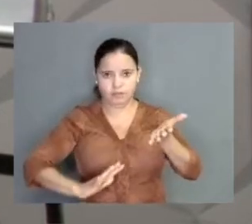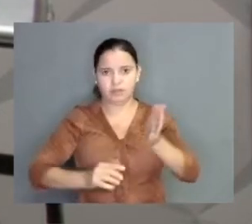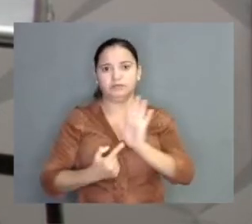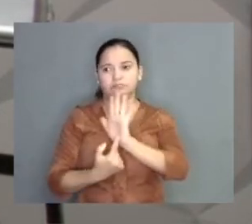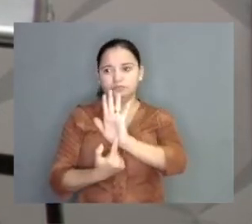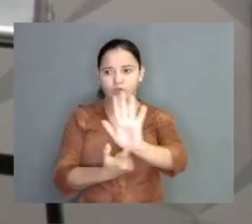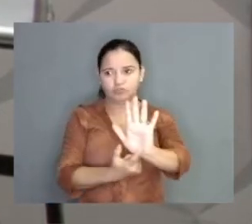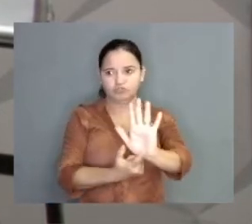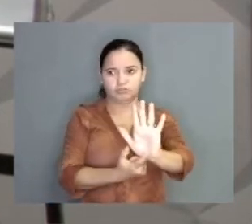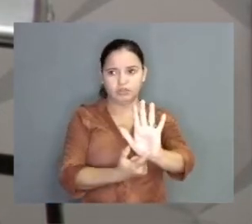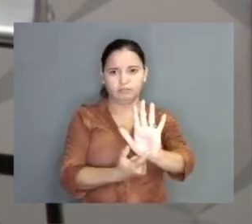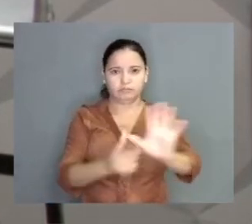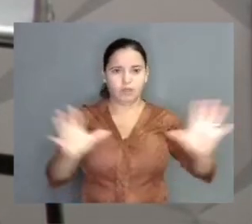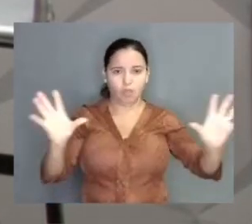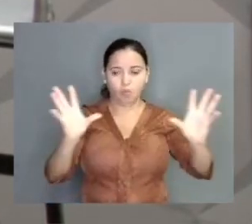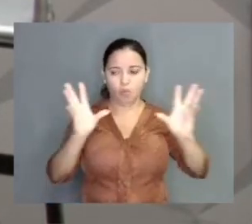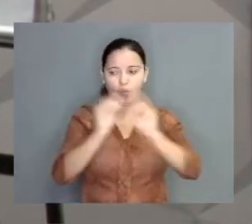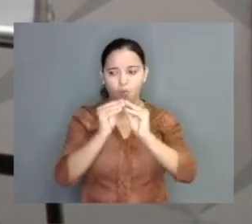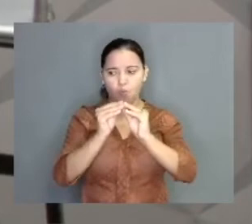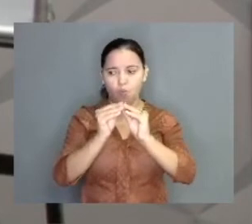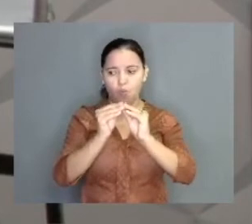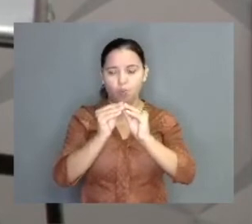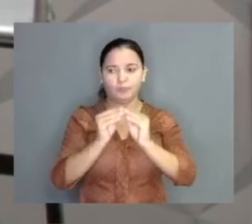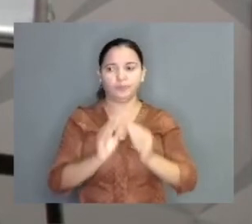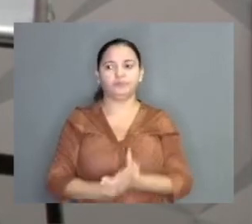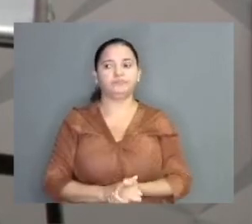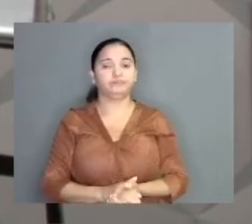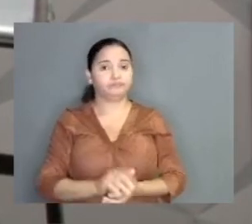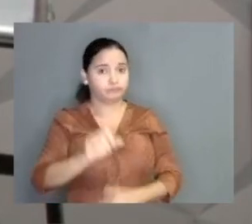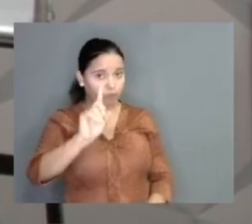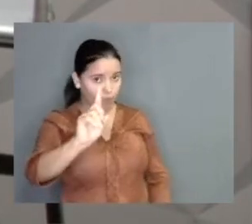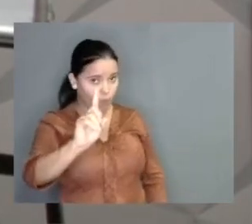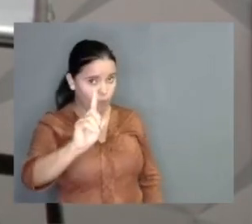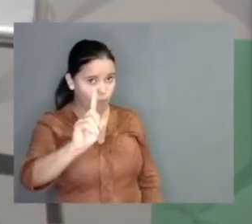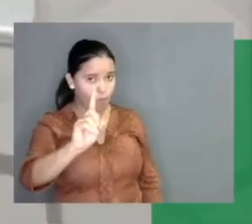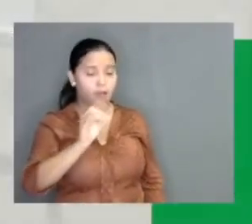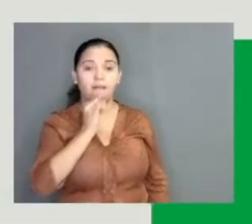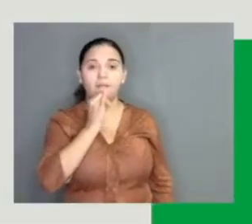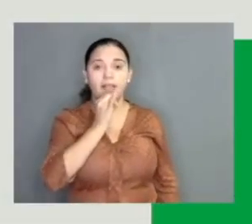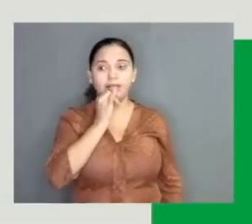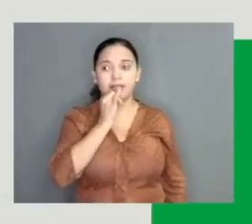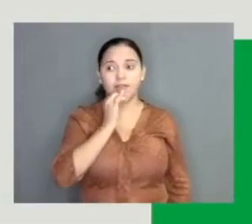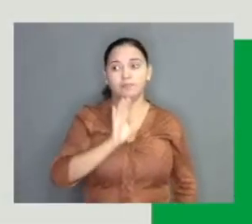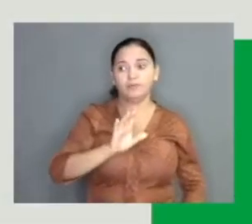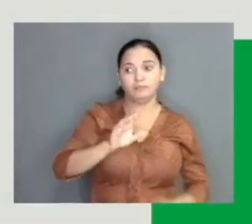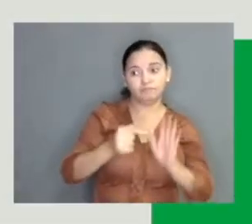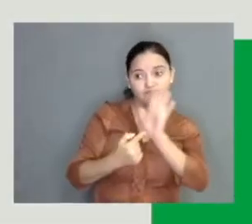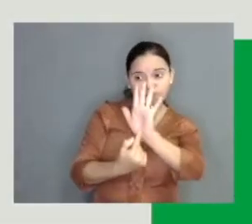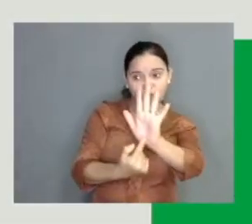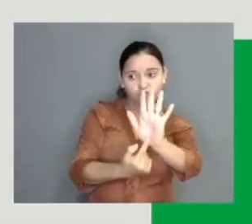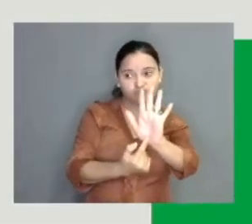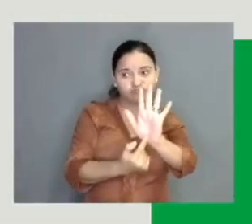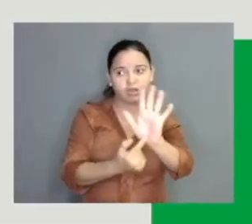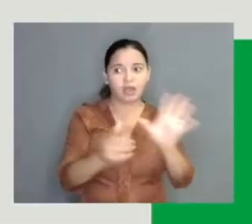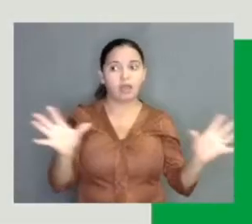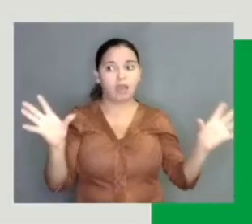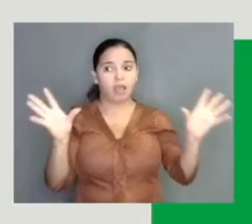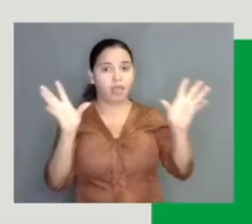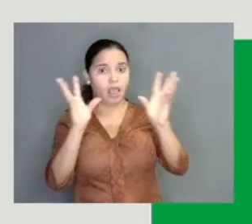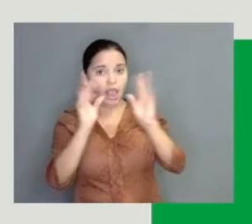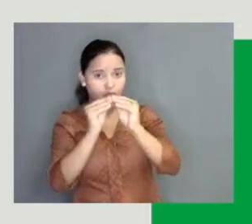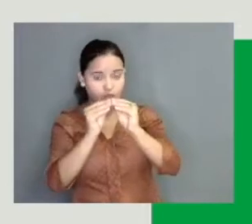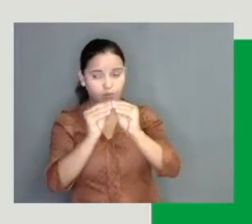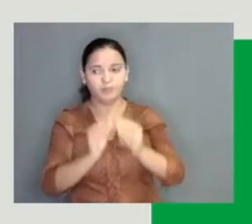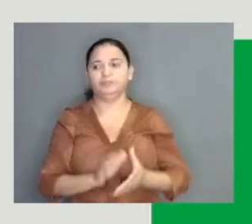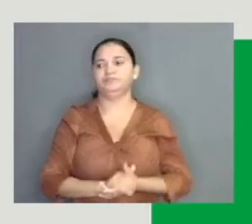que é o nosso resumão. A gente vai, em uma questão, resumir tudo que a gente viu até agora. Vamos